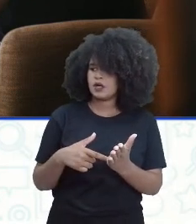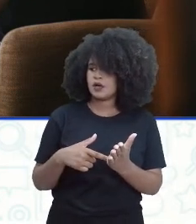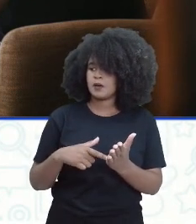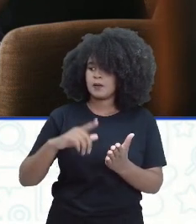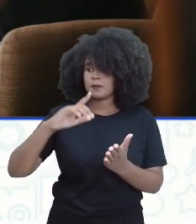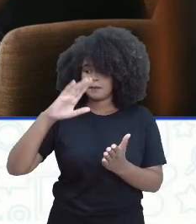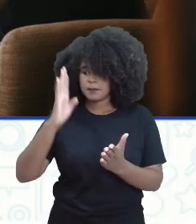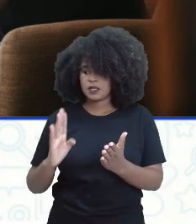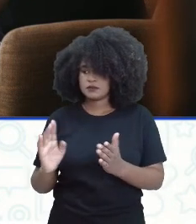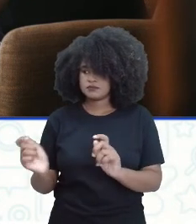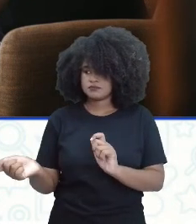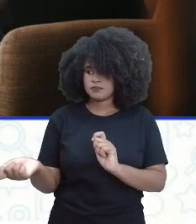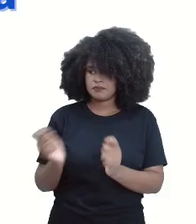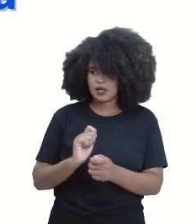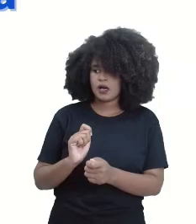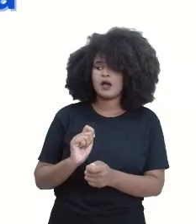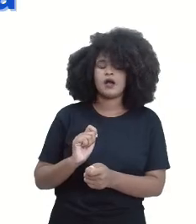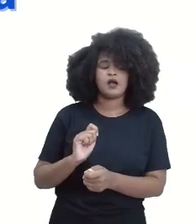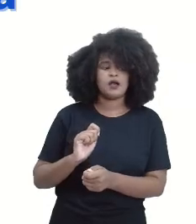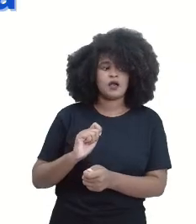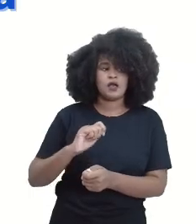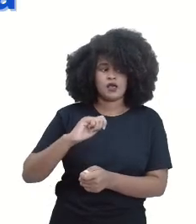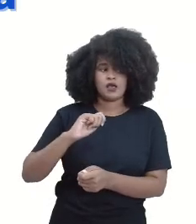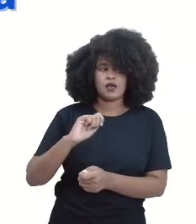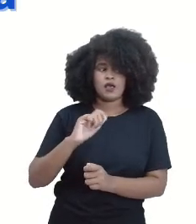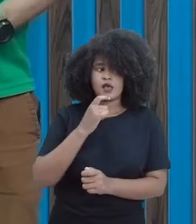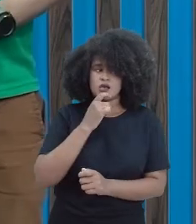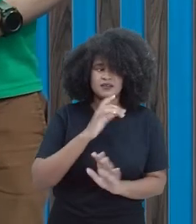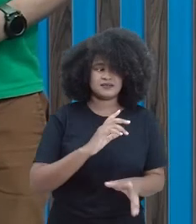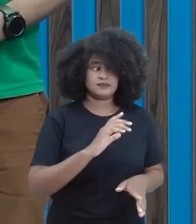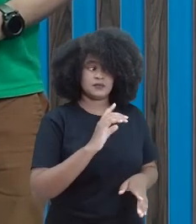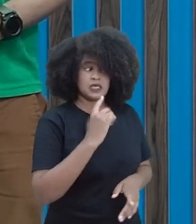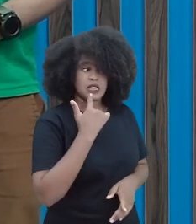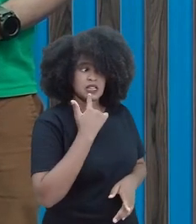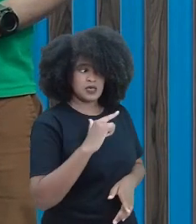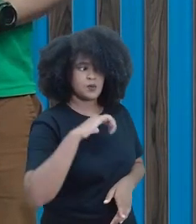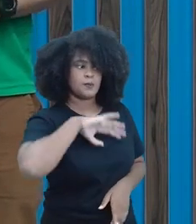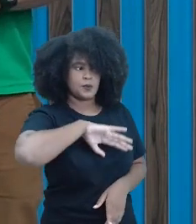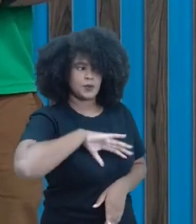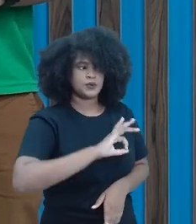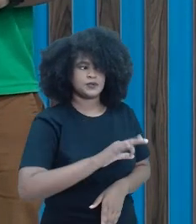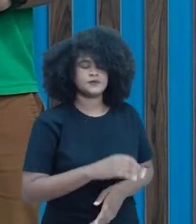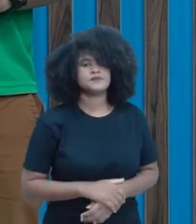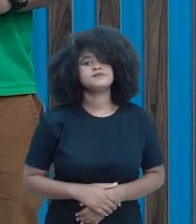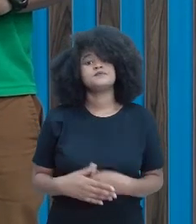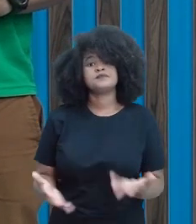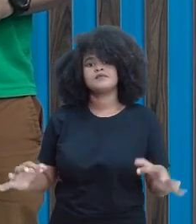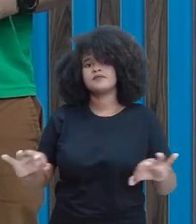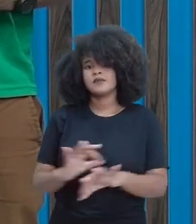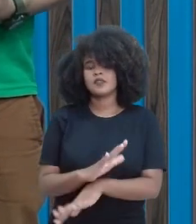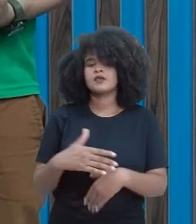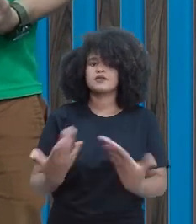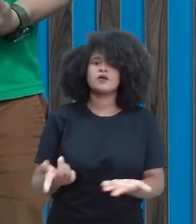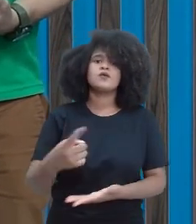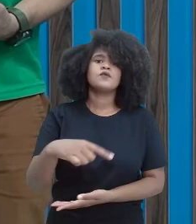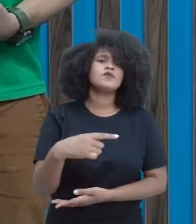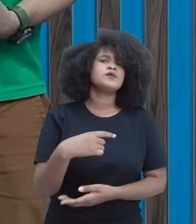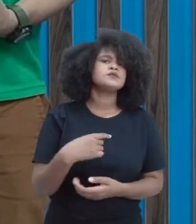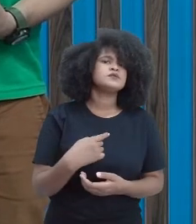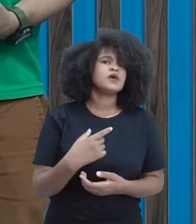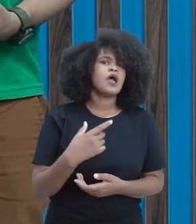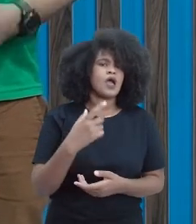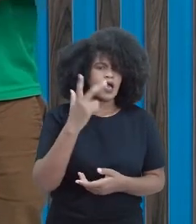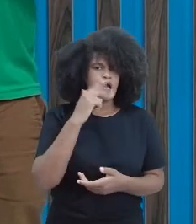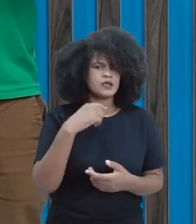brasileira para o inglês. Aí ele fala, nossa língua é português. Pessoal, estamos encerrando por aqui. Vocês se consideram uma pessoa aberta